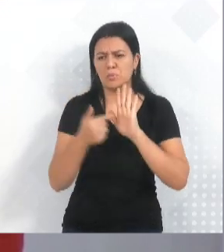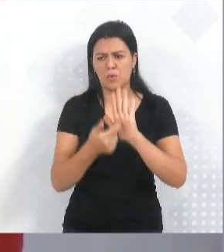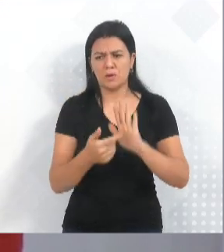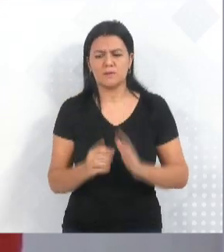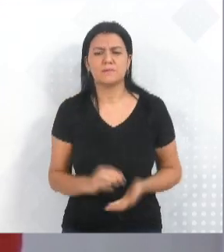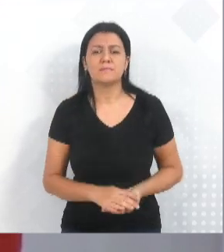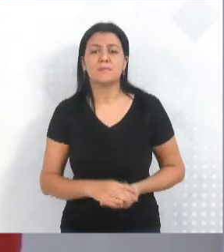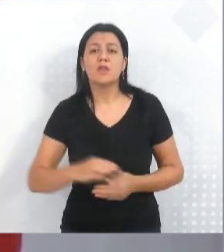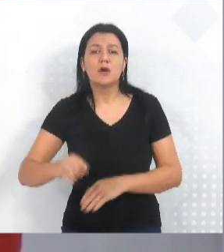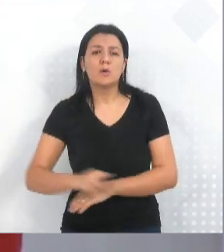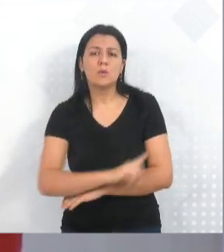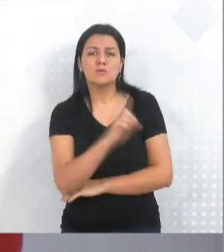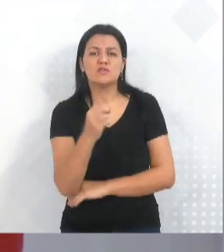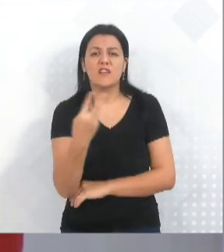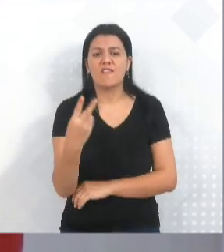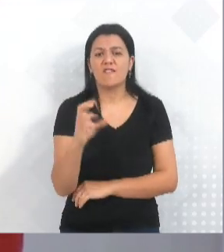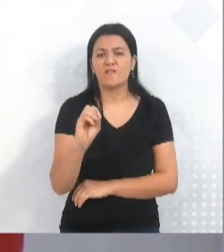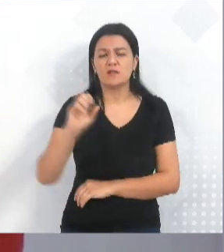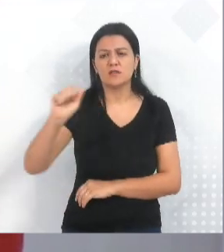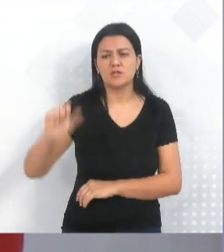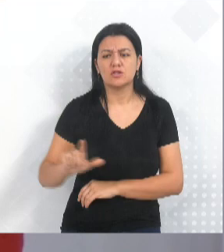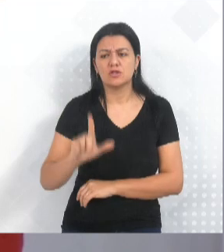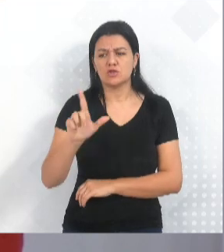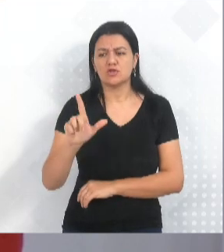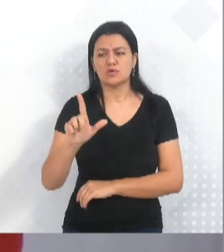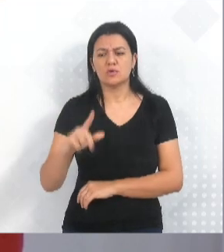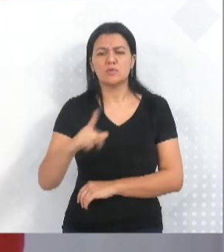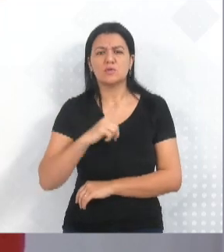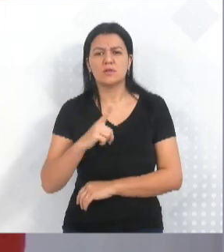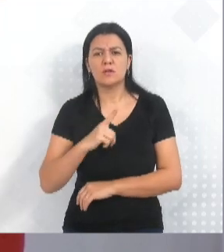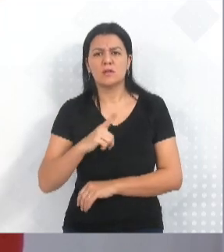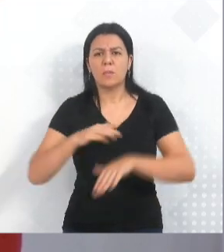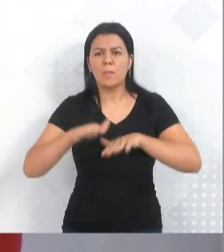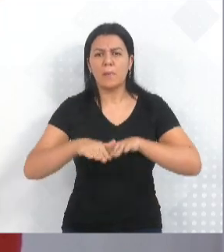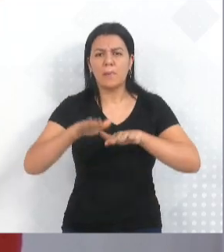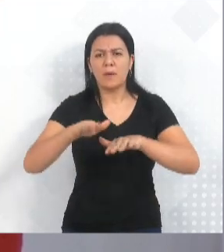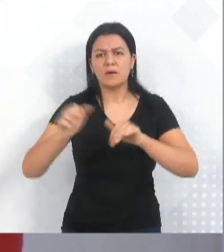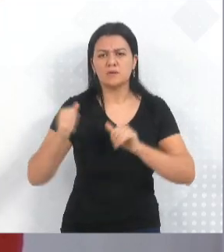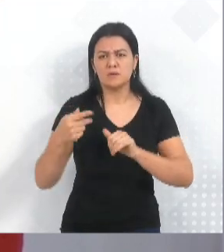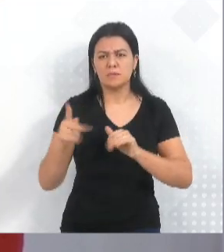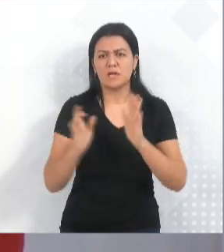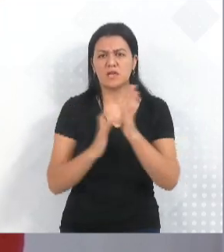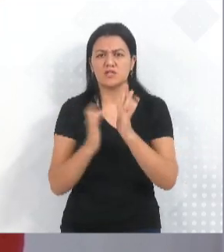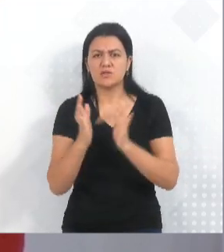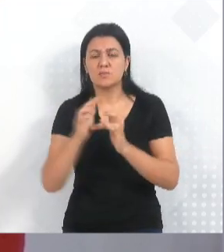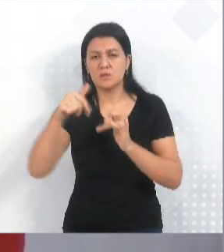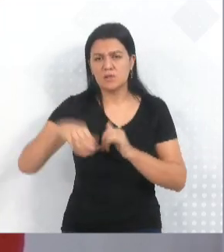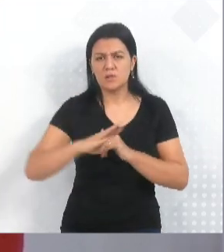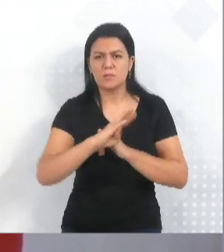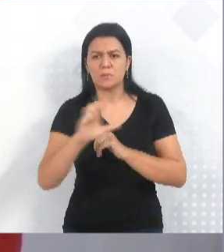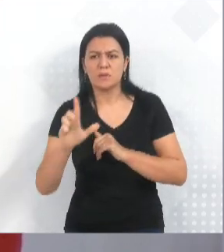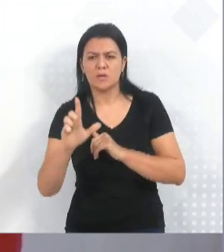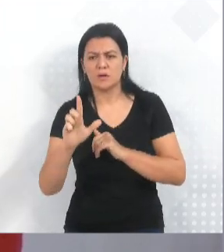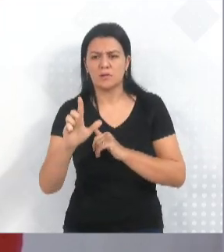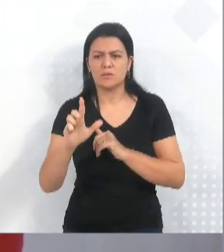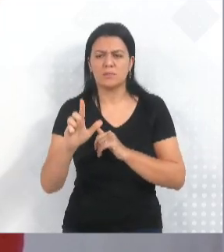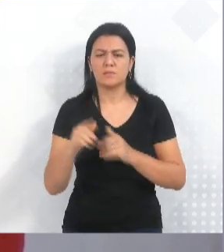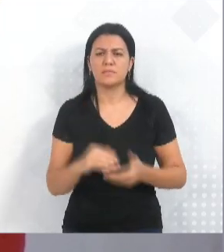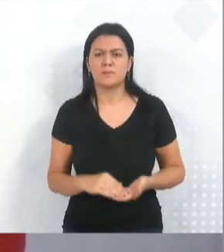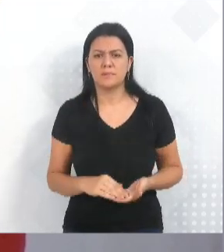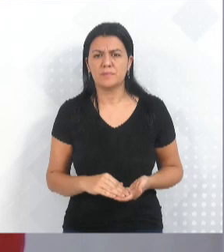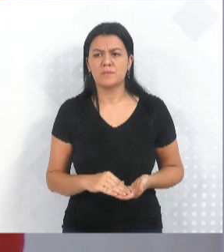dia 20 de julho, nós teremos a nossa Marcha para Jesus em Blumenau, e é um evento